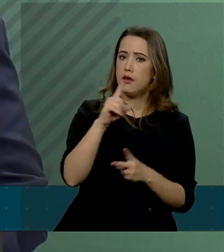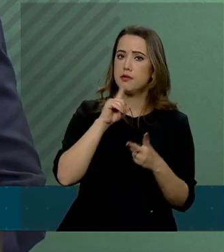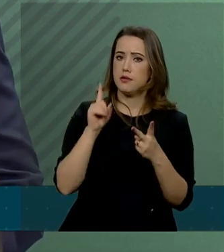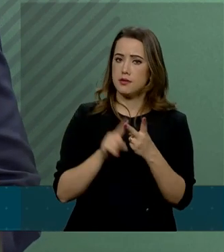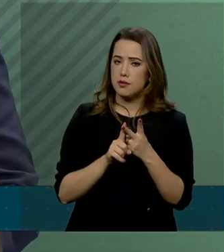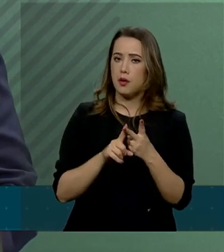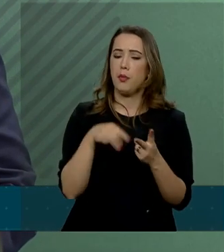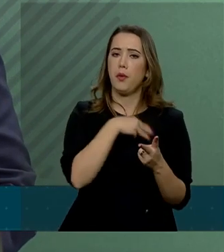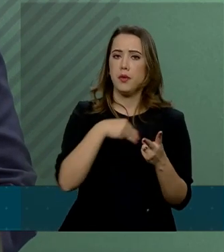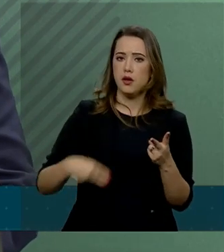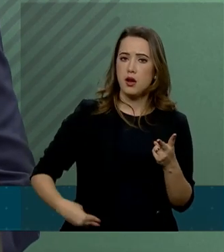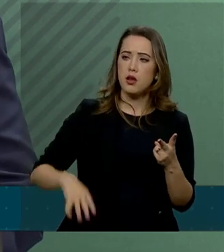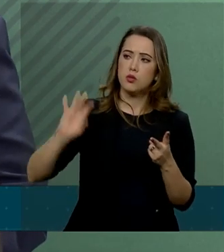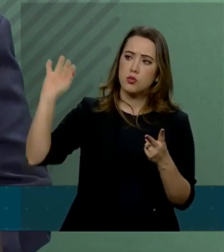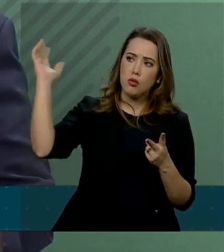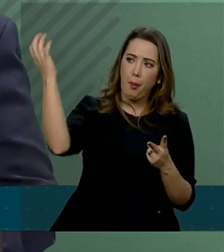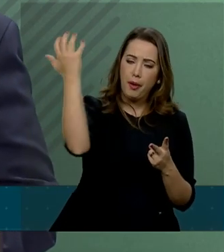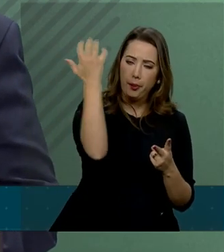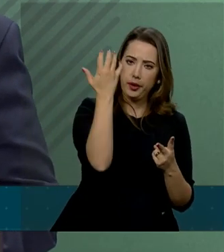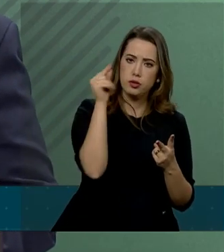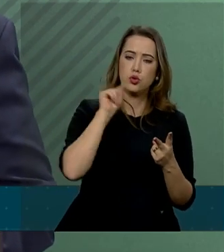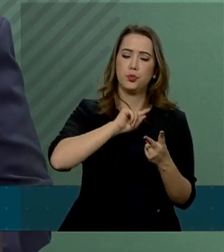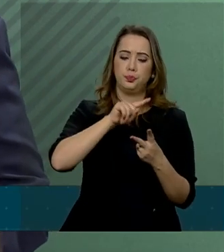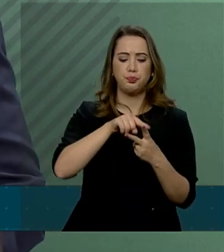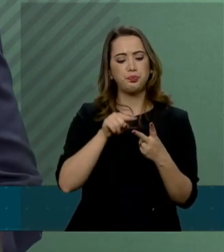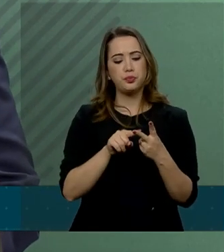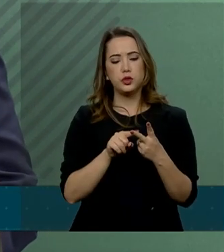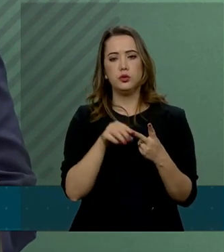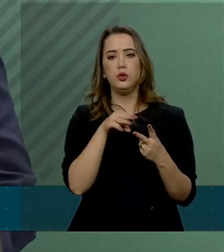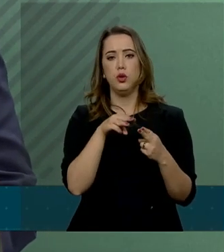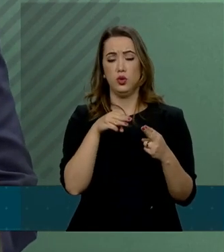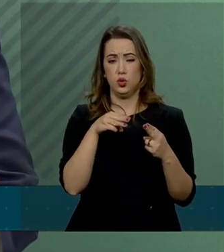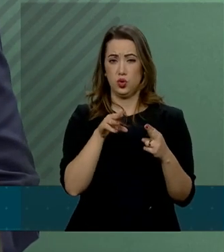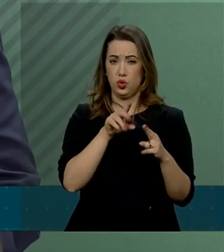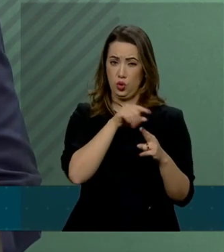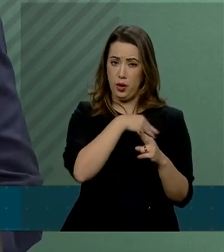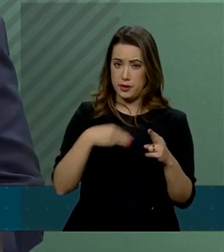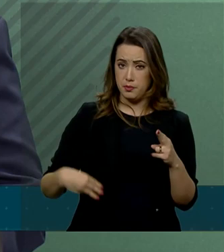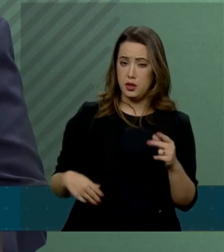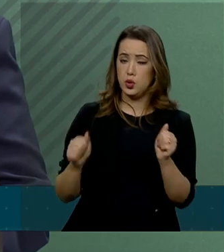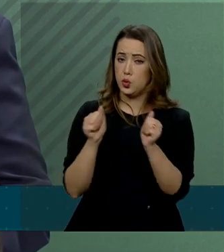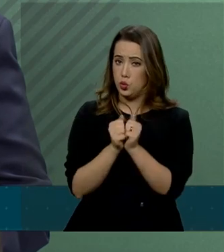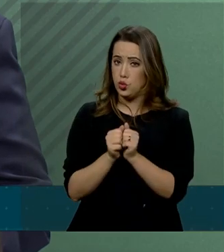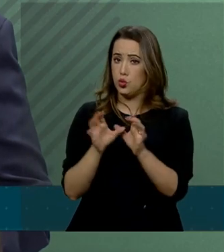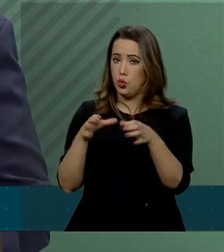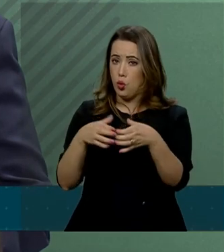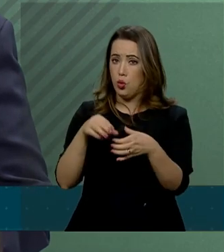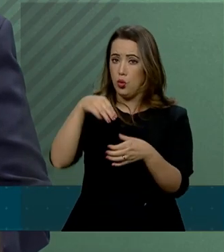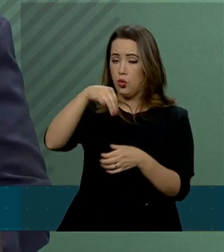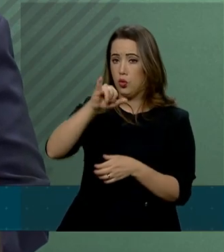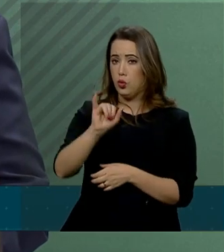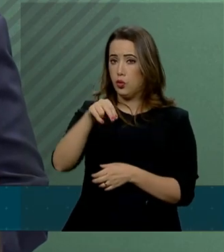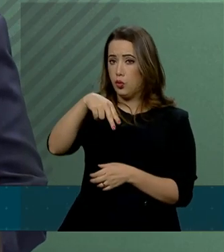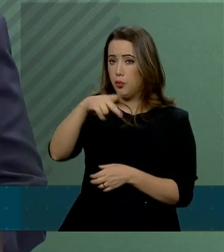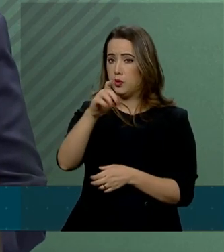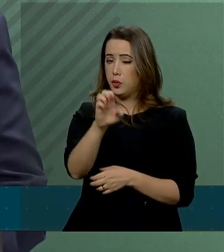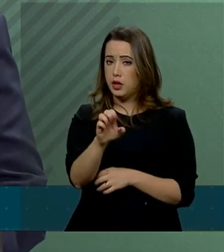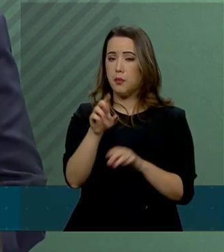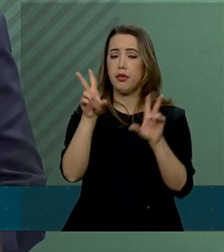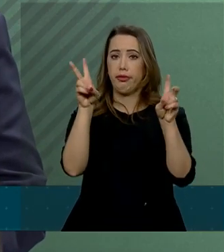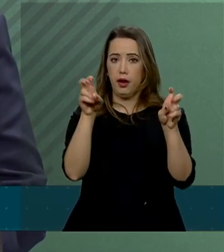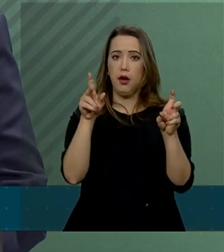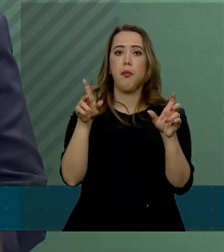dos dados relativos a esse evento ao desmatamento há pouco acabou a reunião com o ministro ricardo